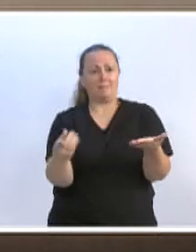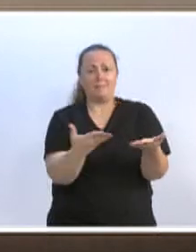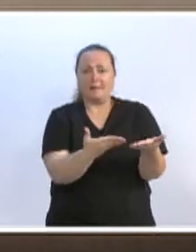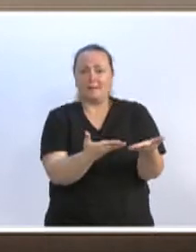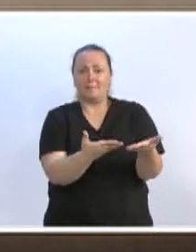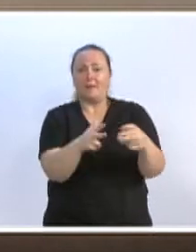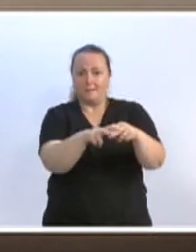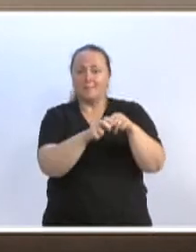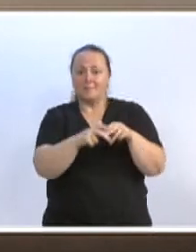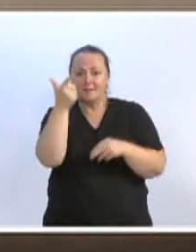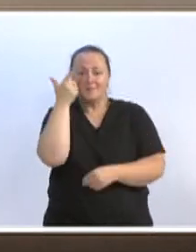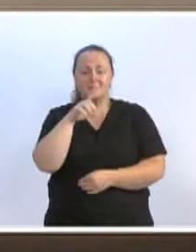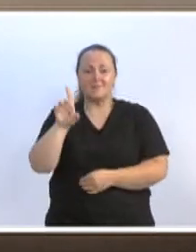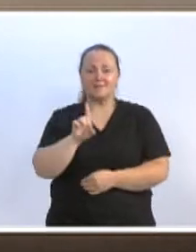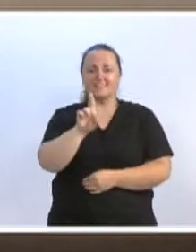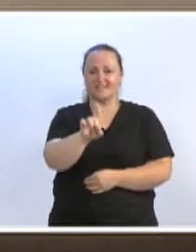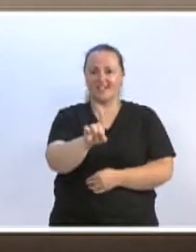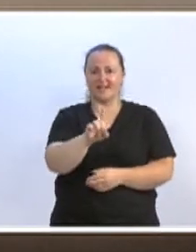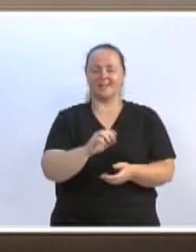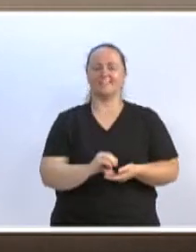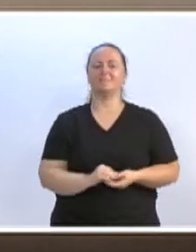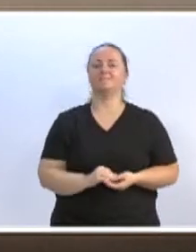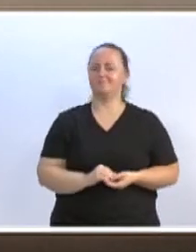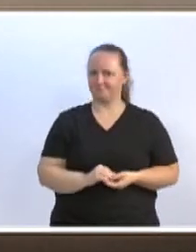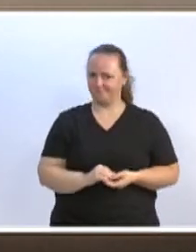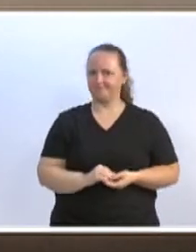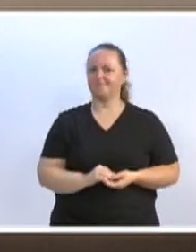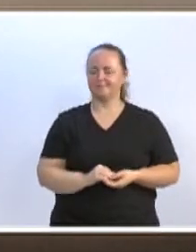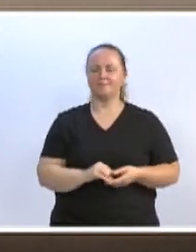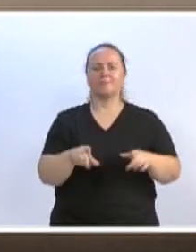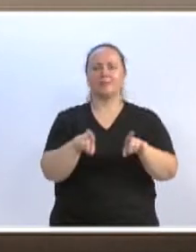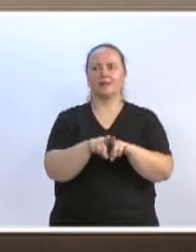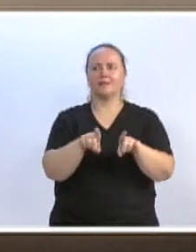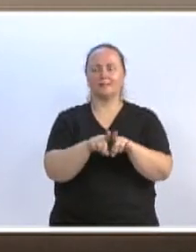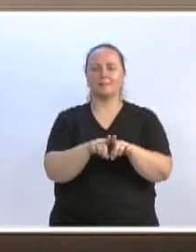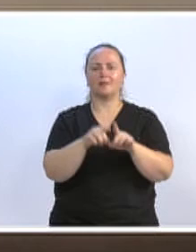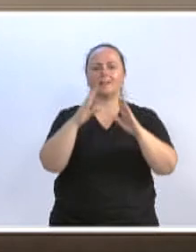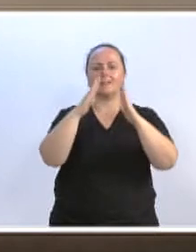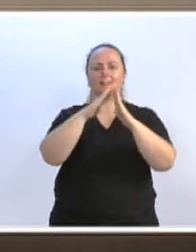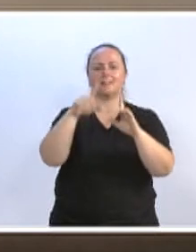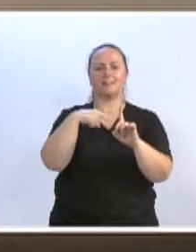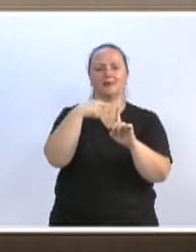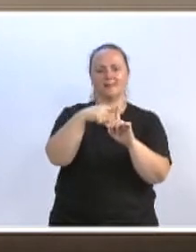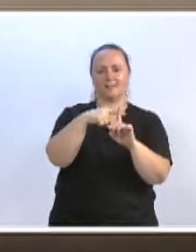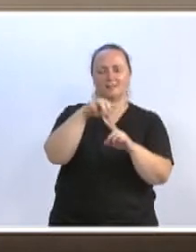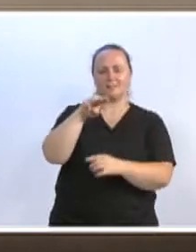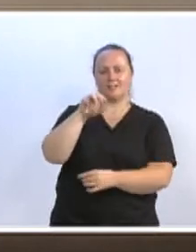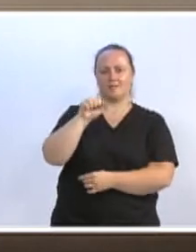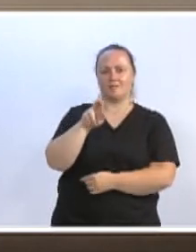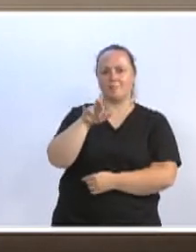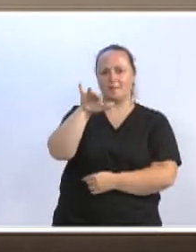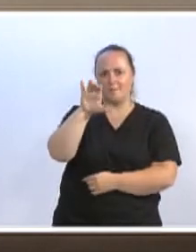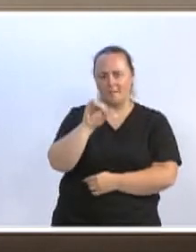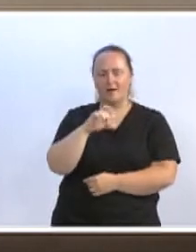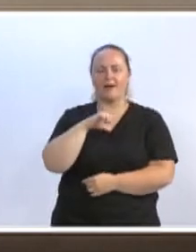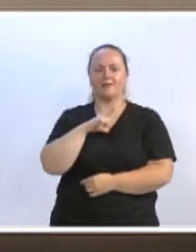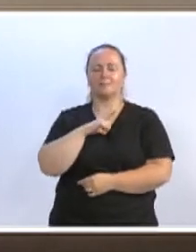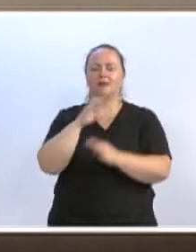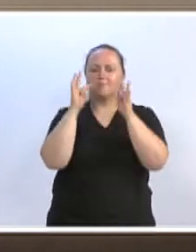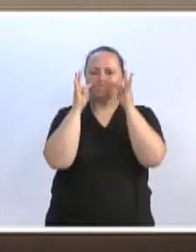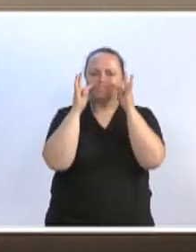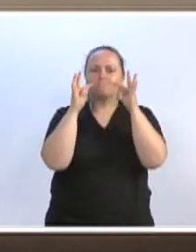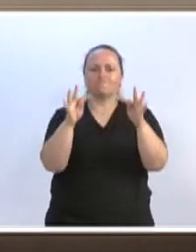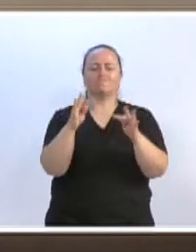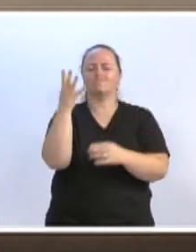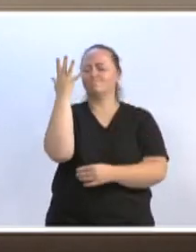Não, né? Esse final de semana eu participei de um evento lá na igreja do pastor Mário Passos, E tem um testemunho muito bonito de um projeto. Estou